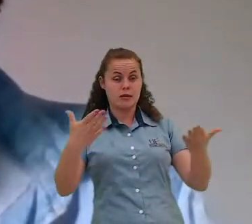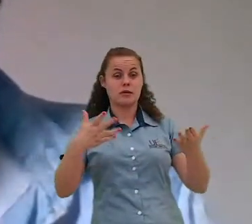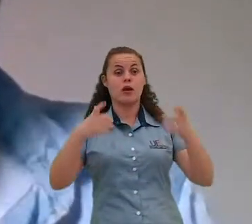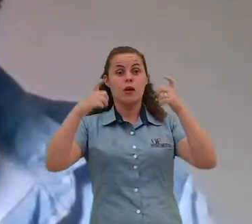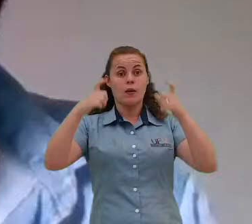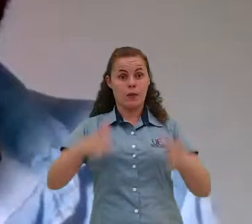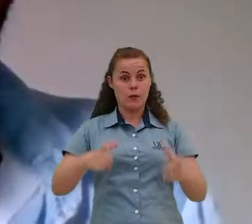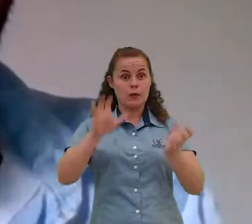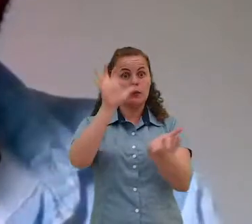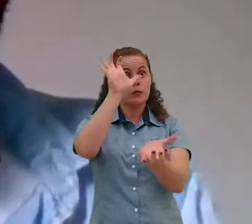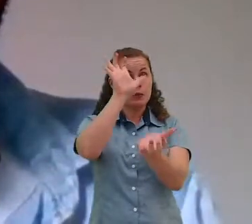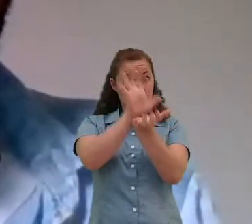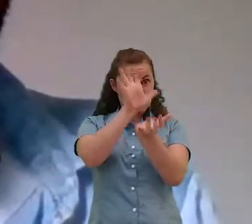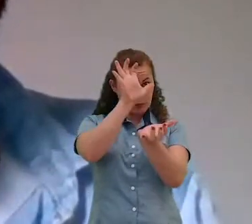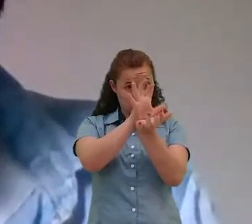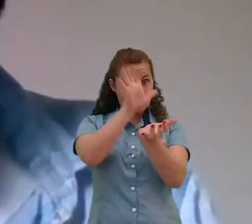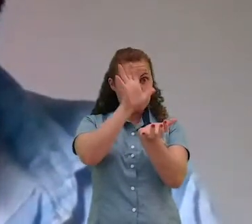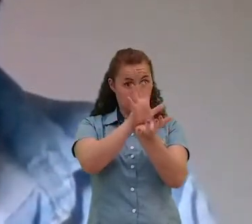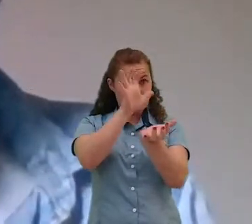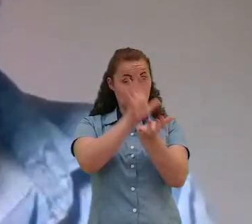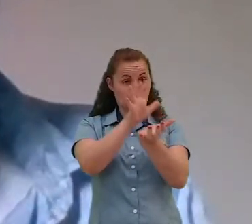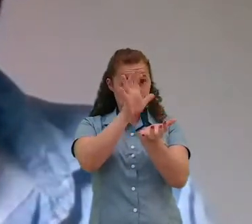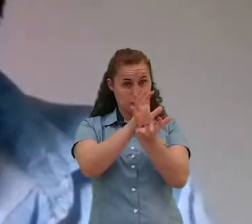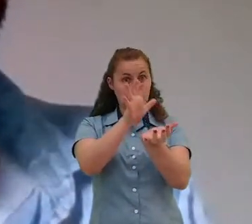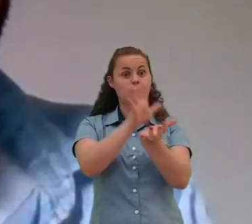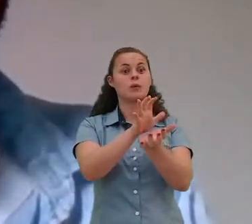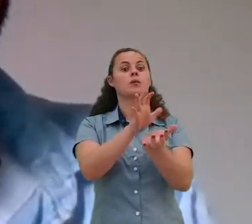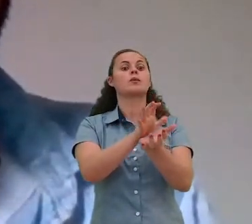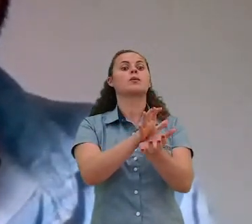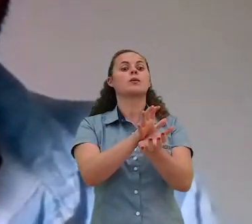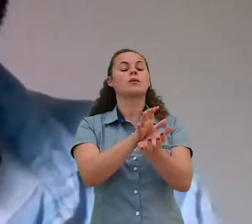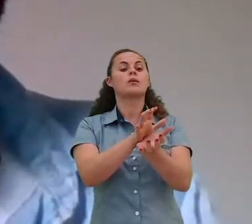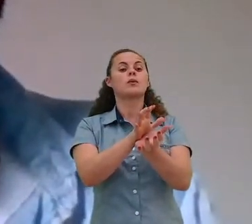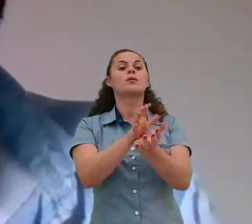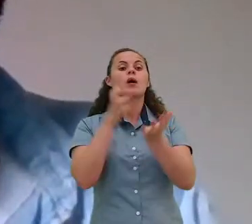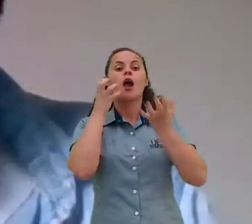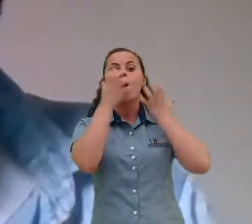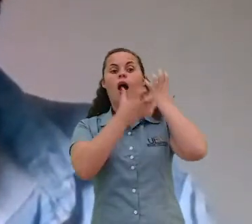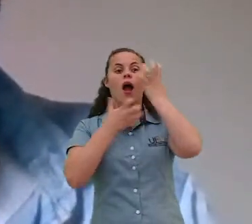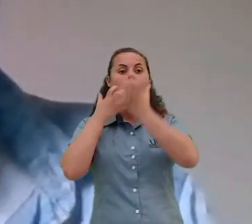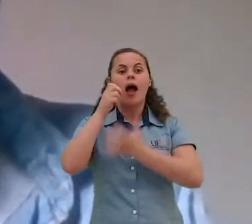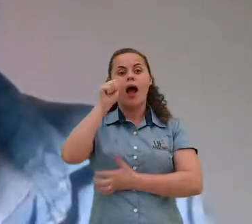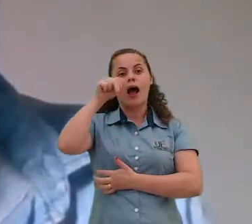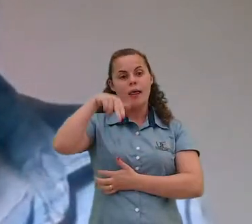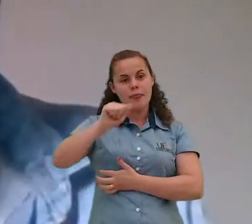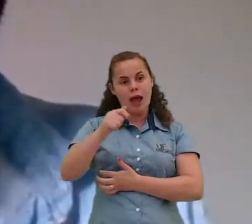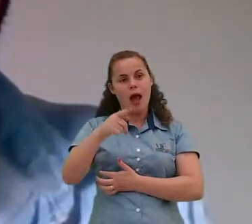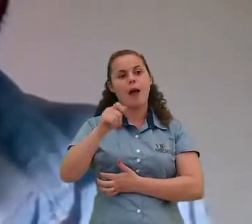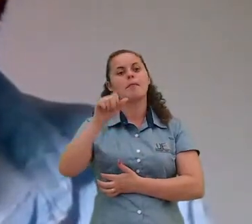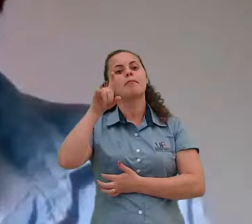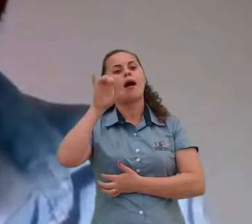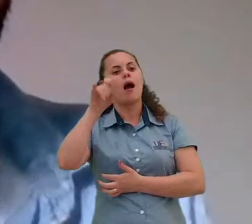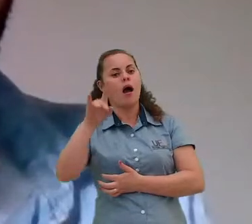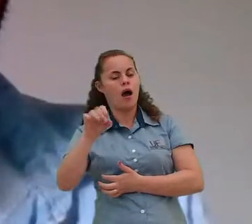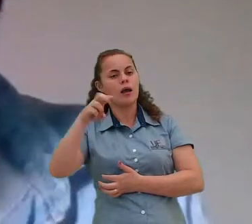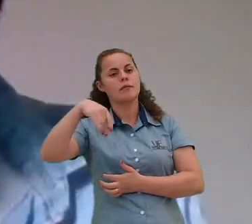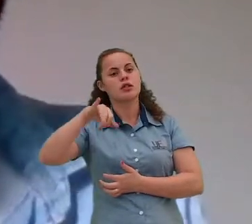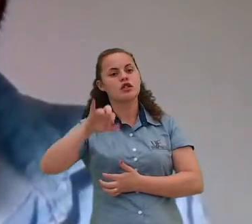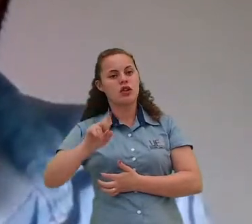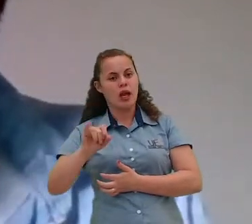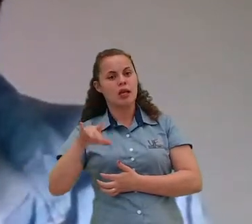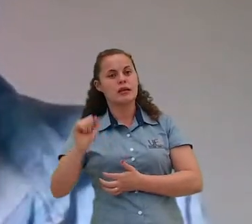o grupo Divina Inspiração é composto por vocalistas Ana Paula, Angélica, Michelle e Sandra, bem como